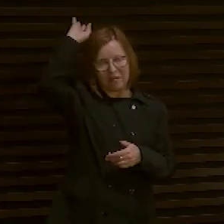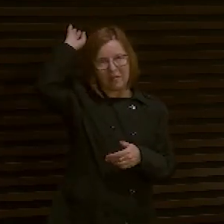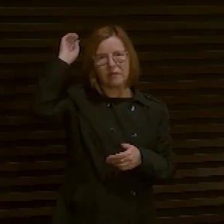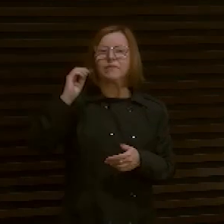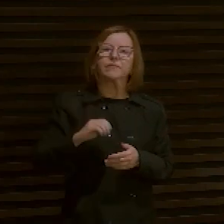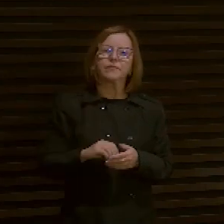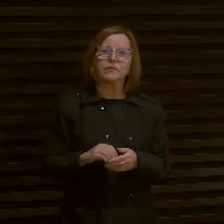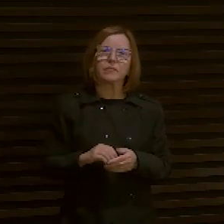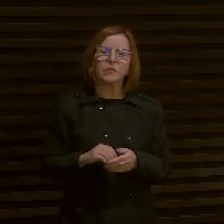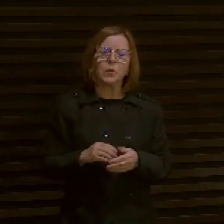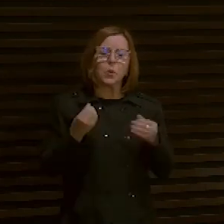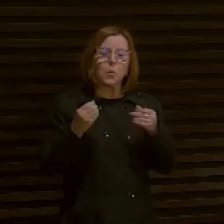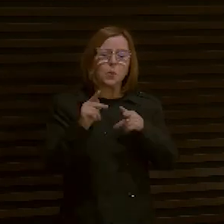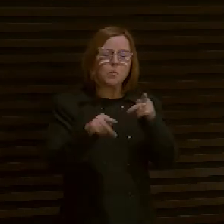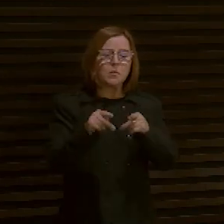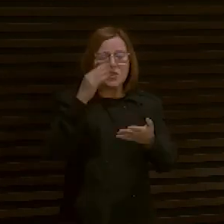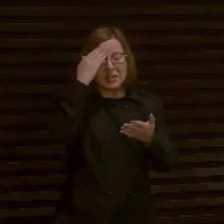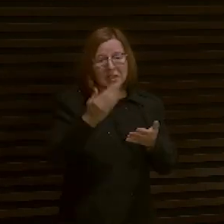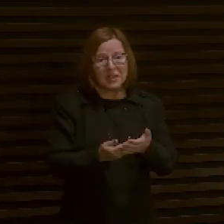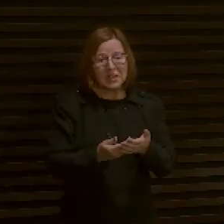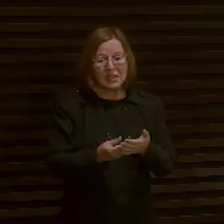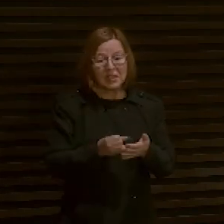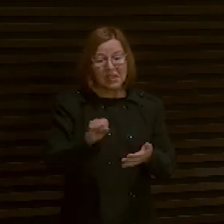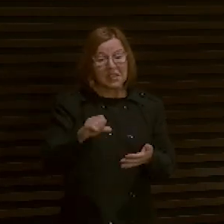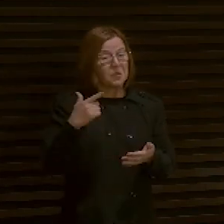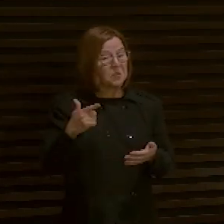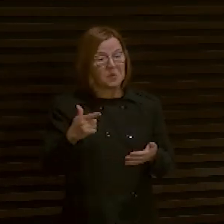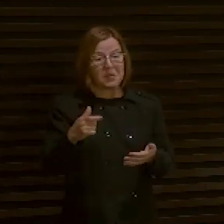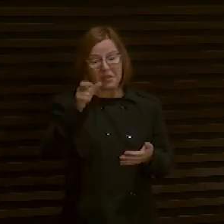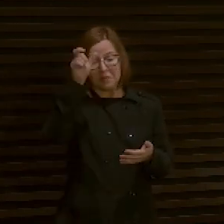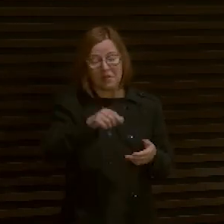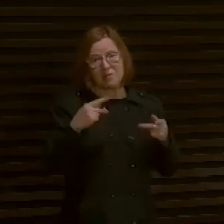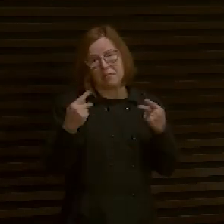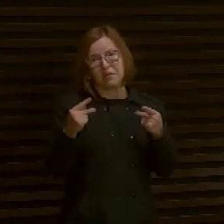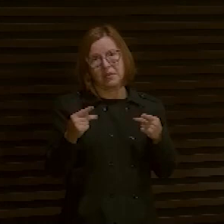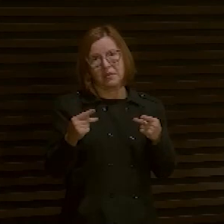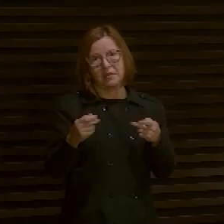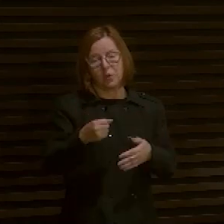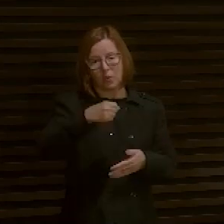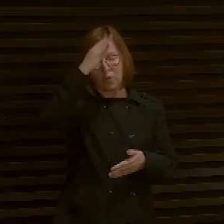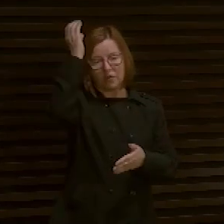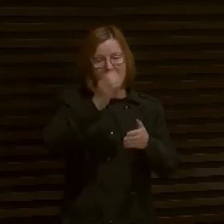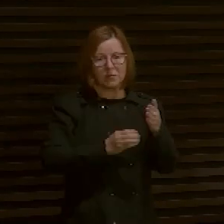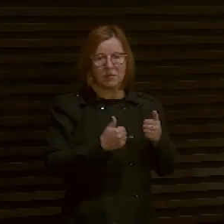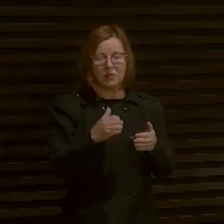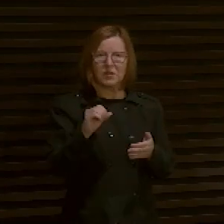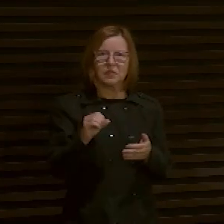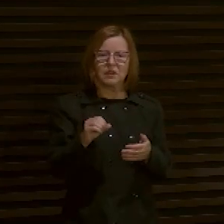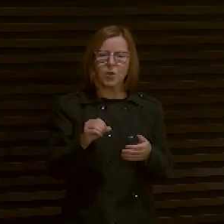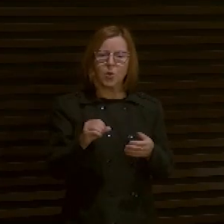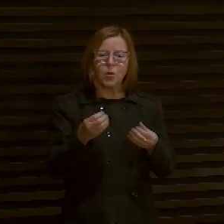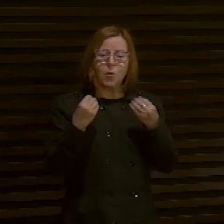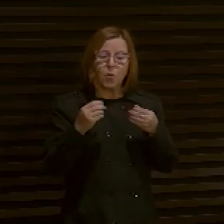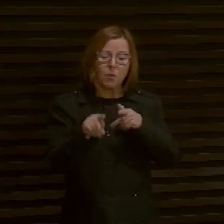como crerão se não há quem preguem? Romanos capítulo 10. Como crerão se nada ouviram? Como